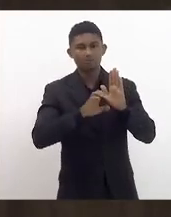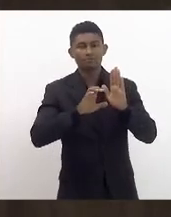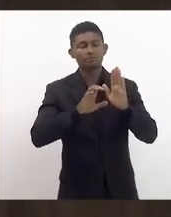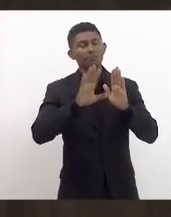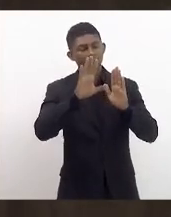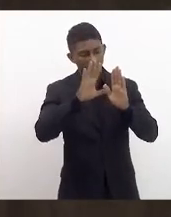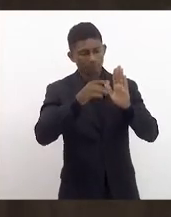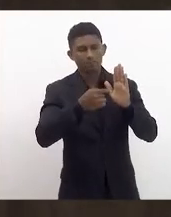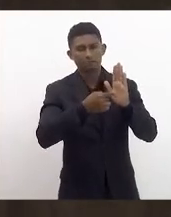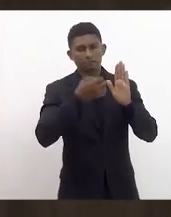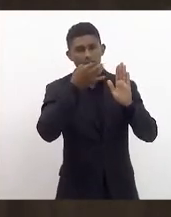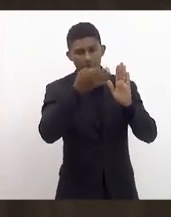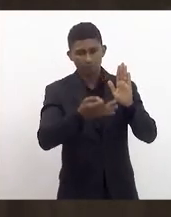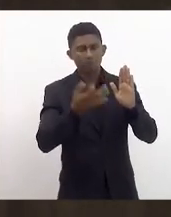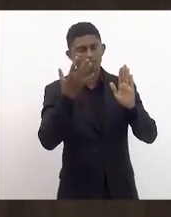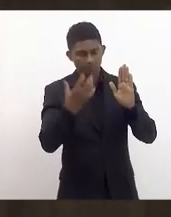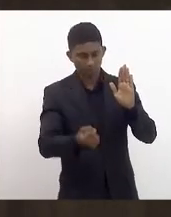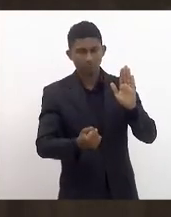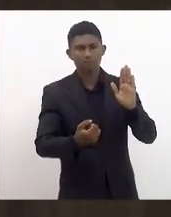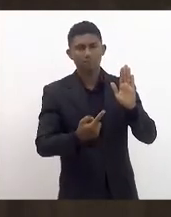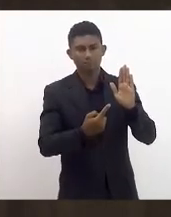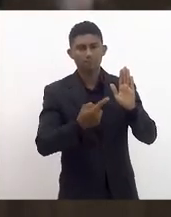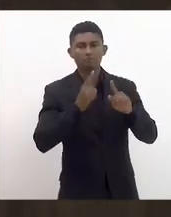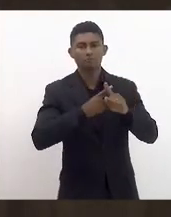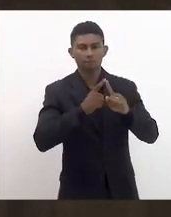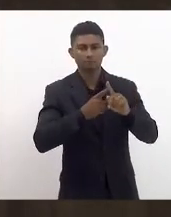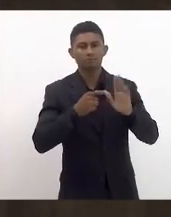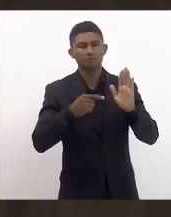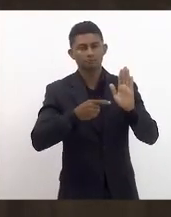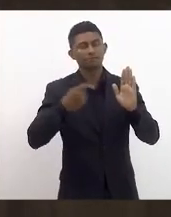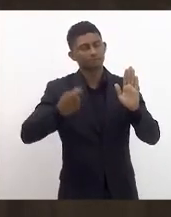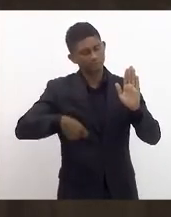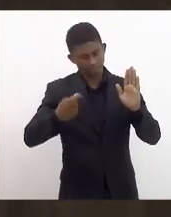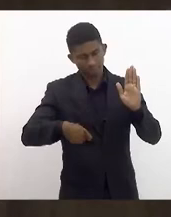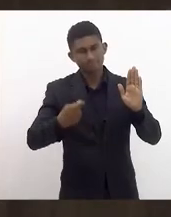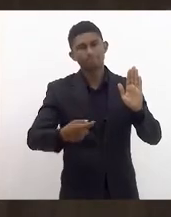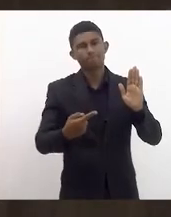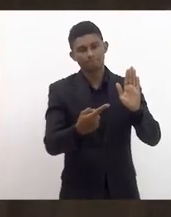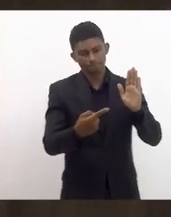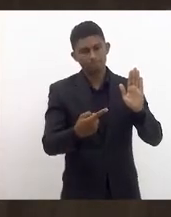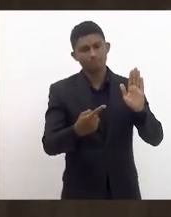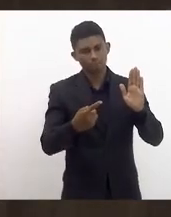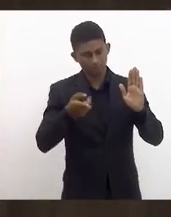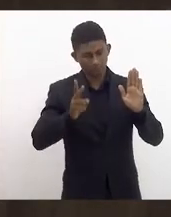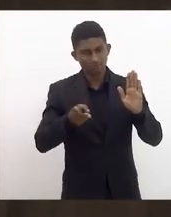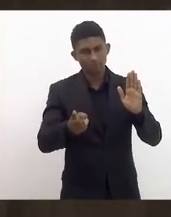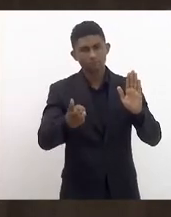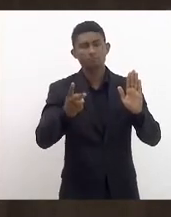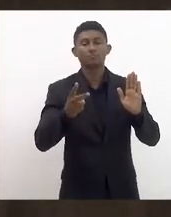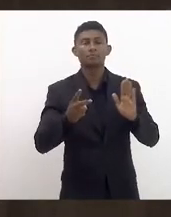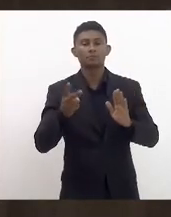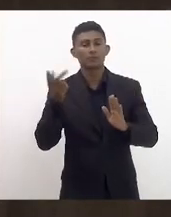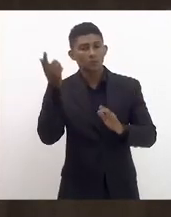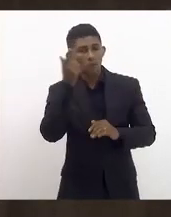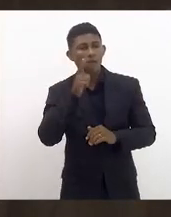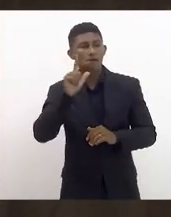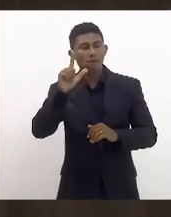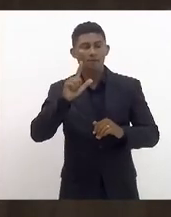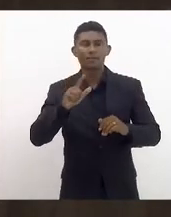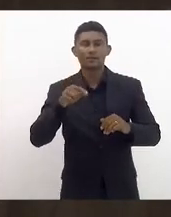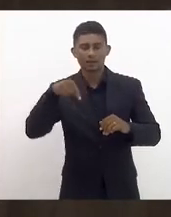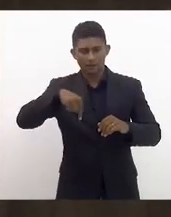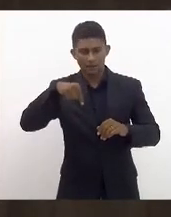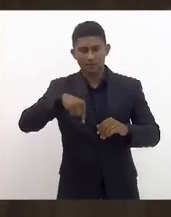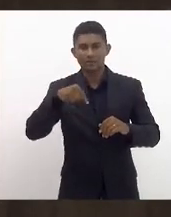mérito o parecer é favorável, porque é preciso destravar vários nós, né, para que a gente diversifique a atividade econômica no